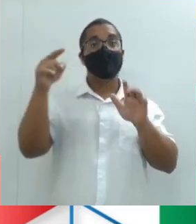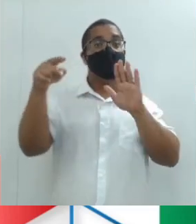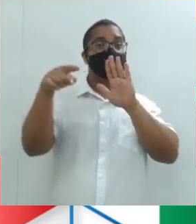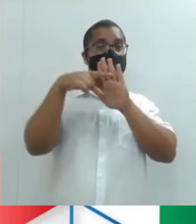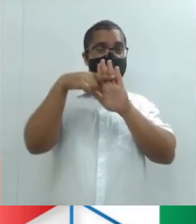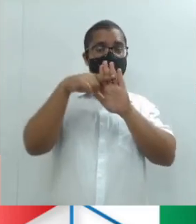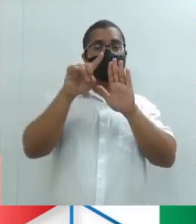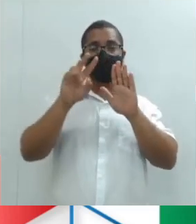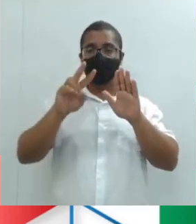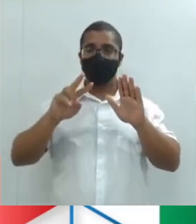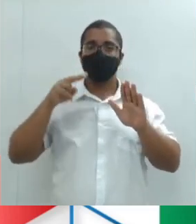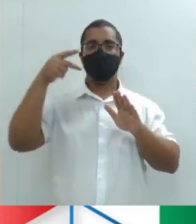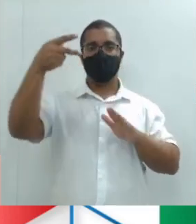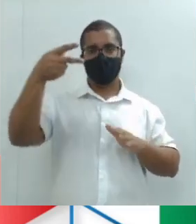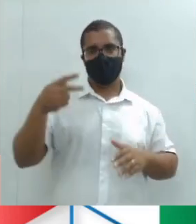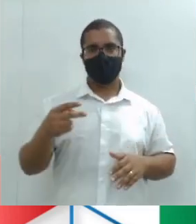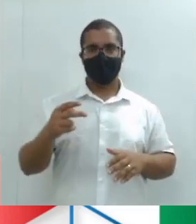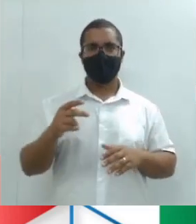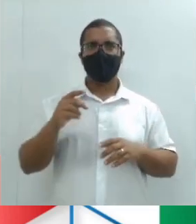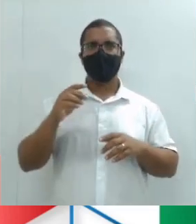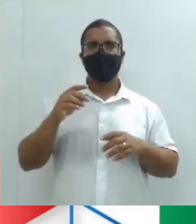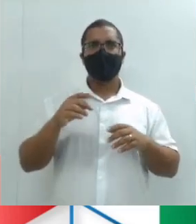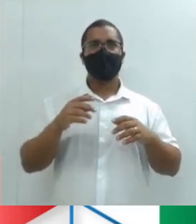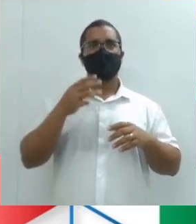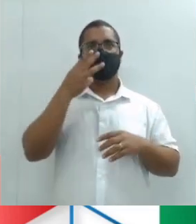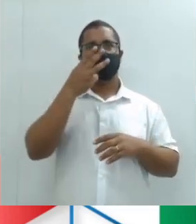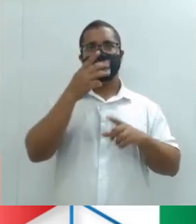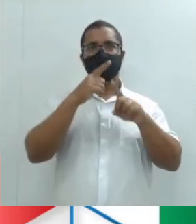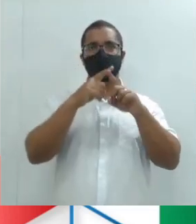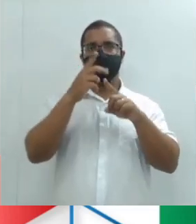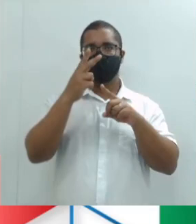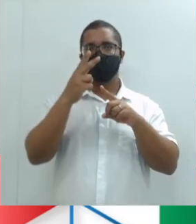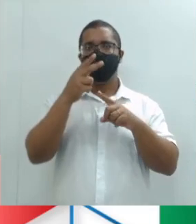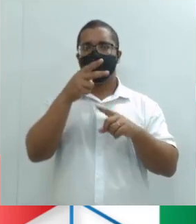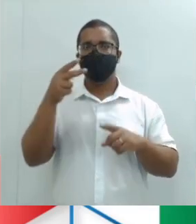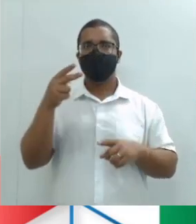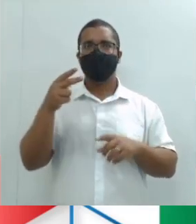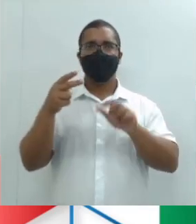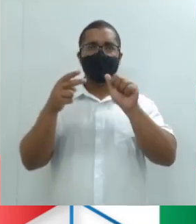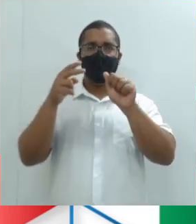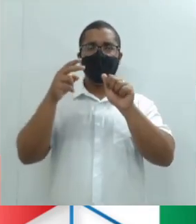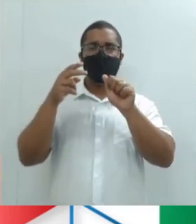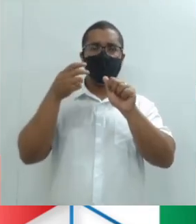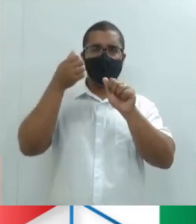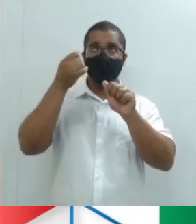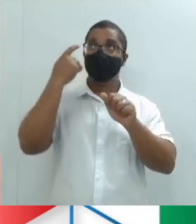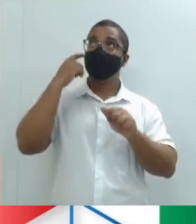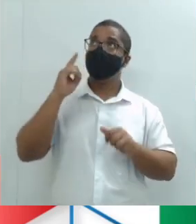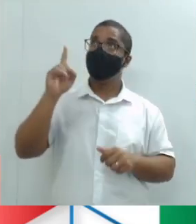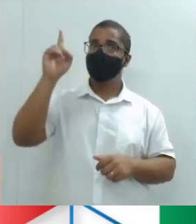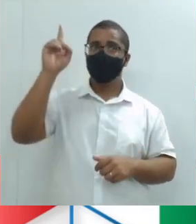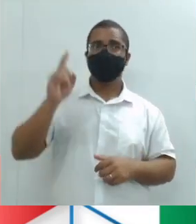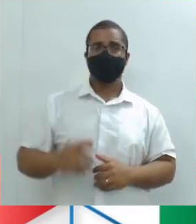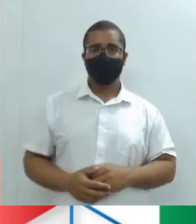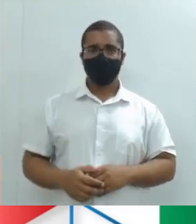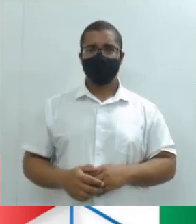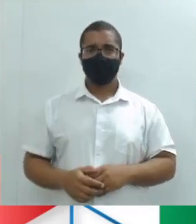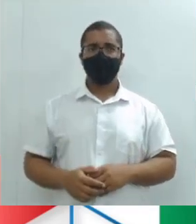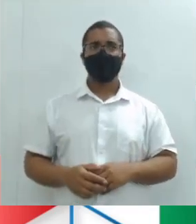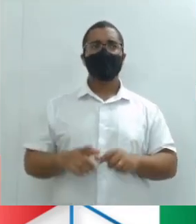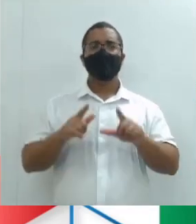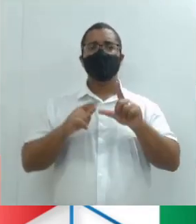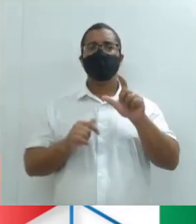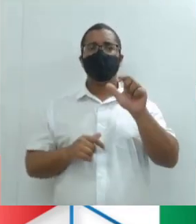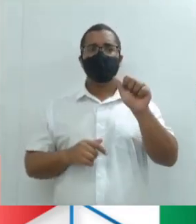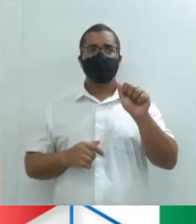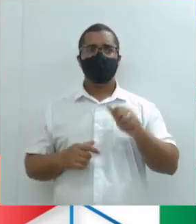base vai para o denominador. Ok? 3 vezes 2, 6. Está aí no cantinho superior do teu slide. da tua tela. Letra